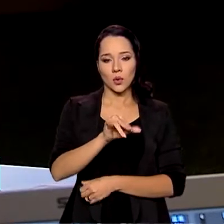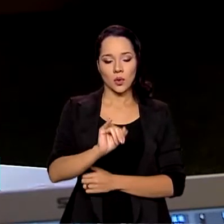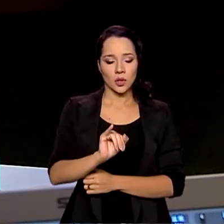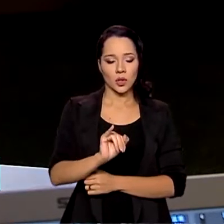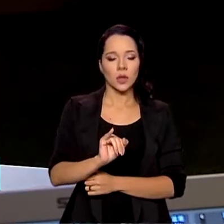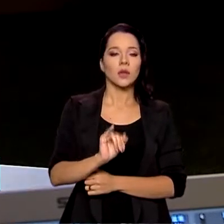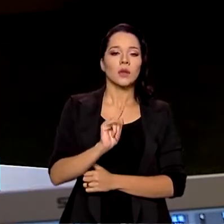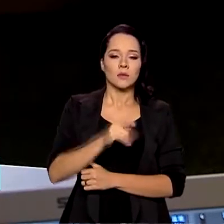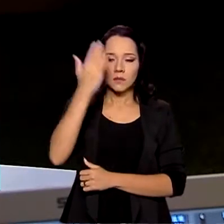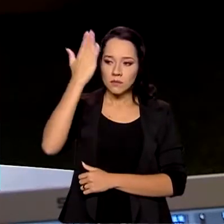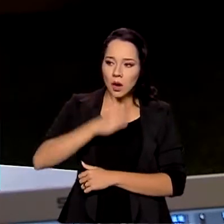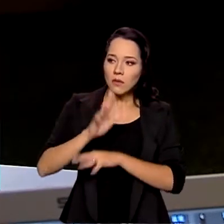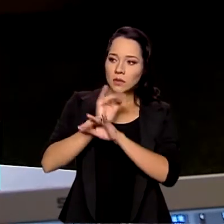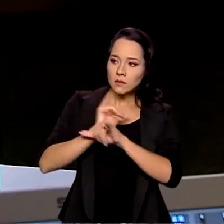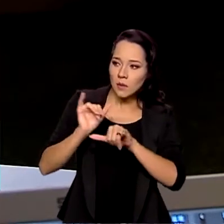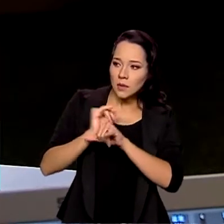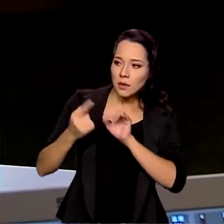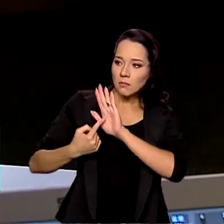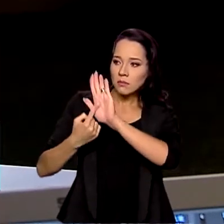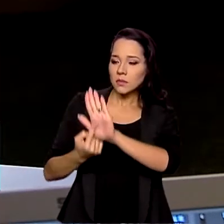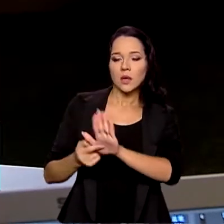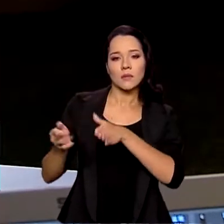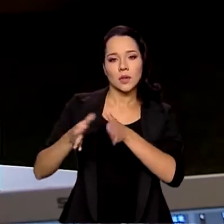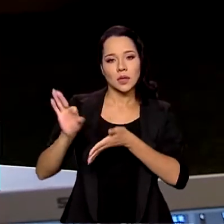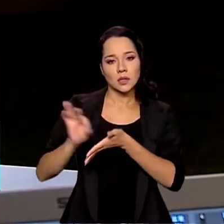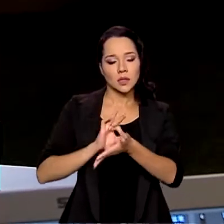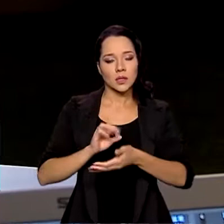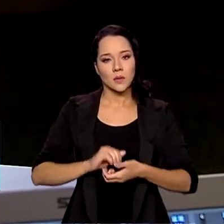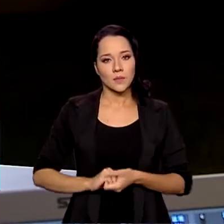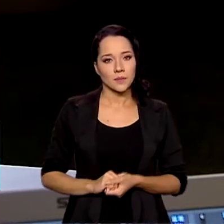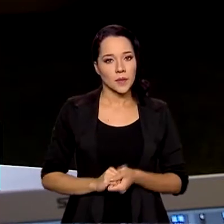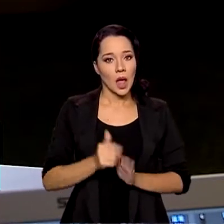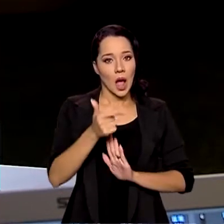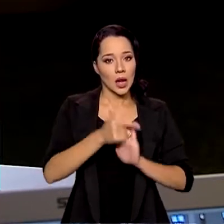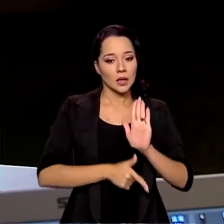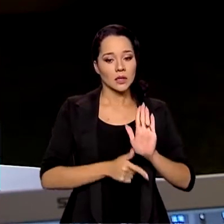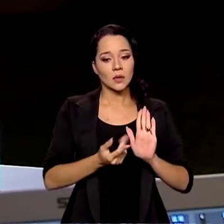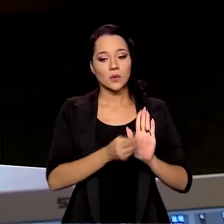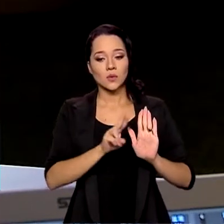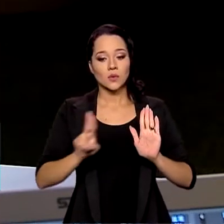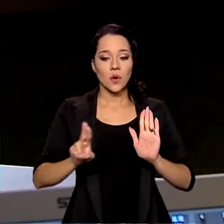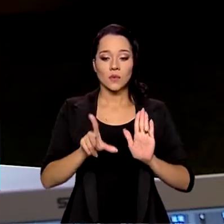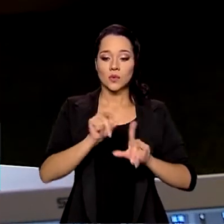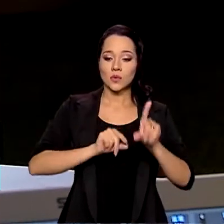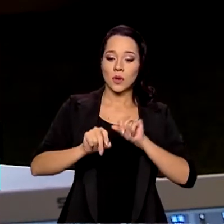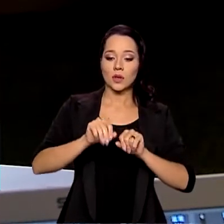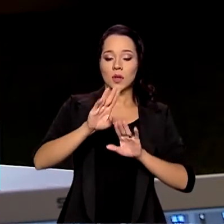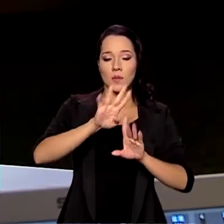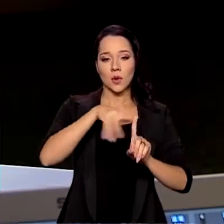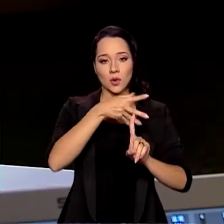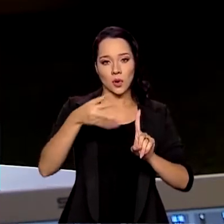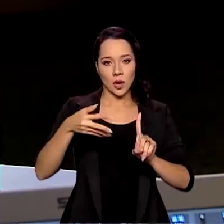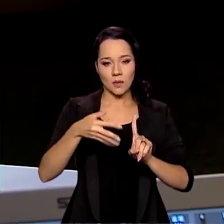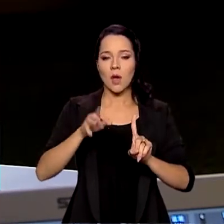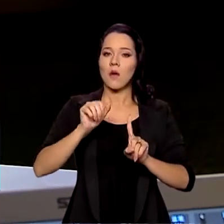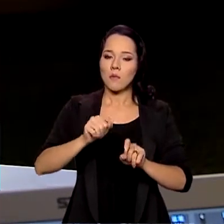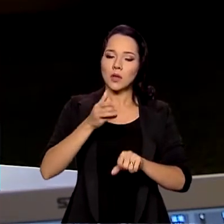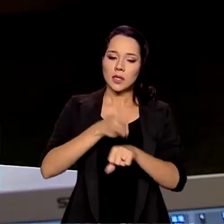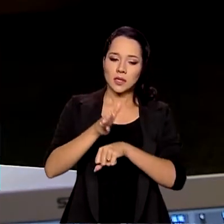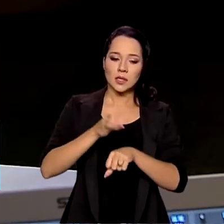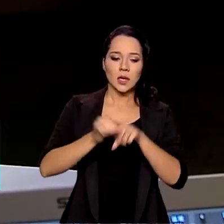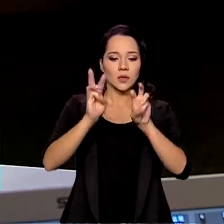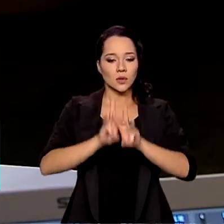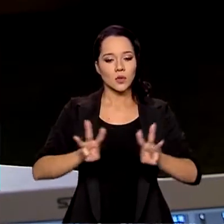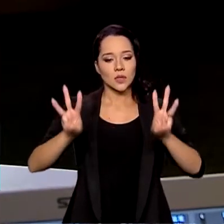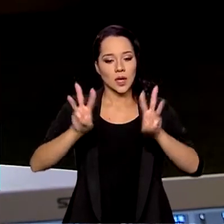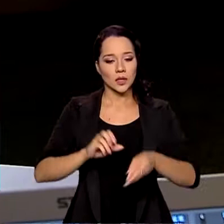Todos, comprovem as informações apresentadas durante a inscrição. A lista com o nome dos selecionados e o cronograma do programa podem ser acessados no